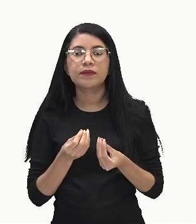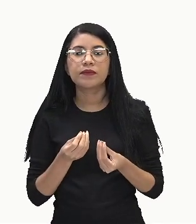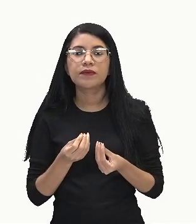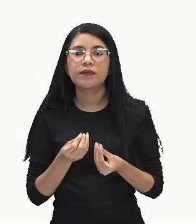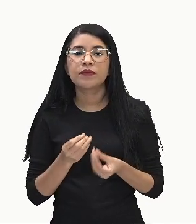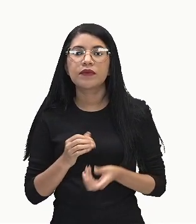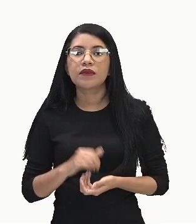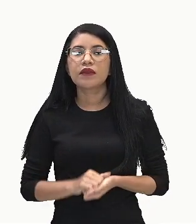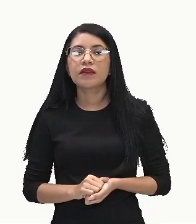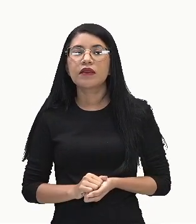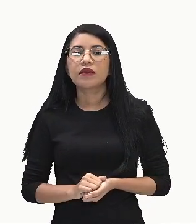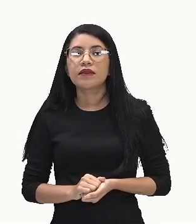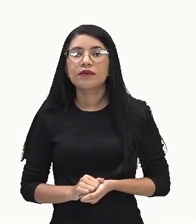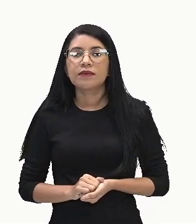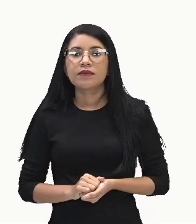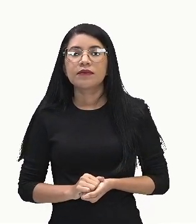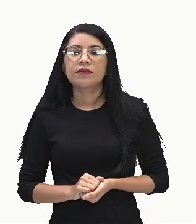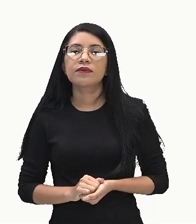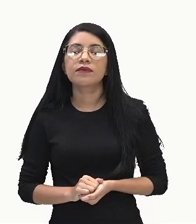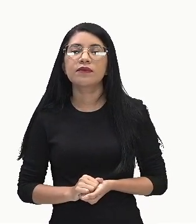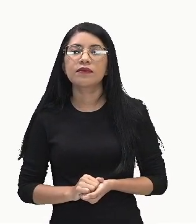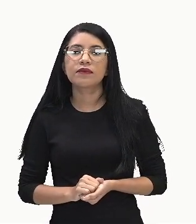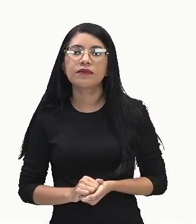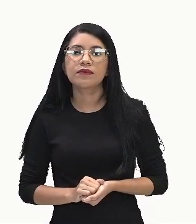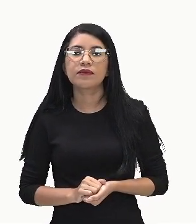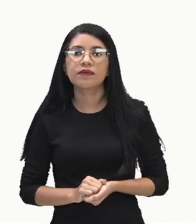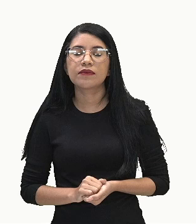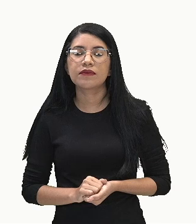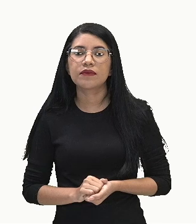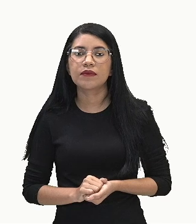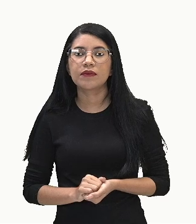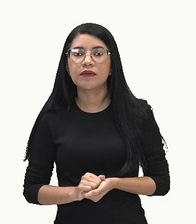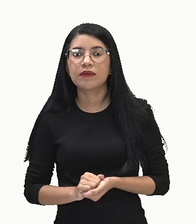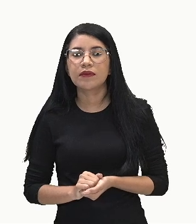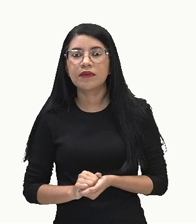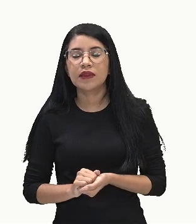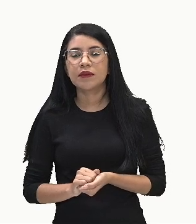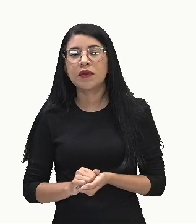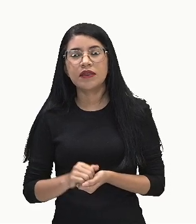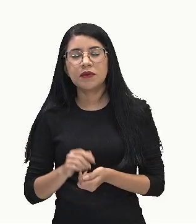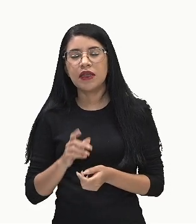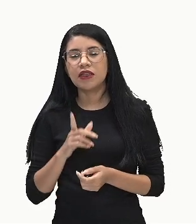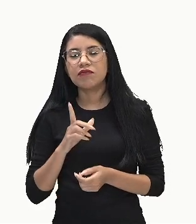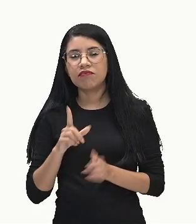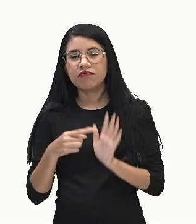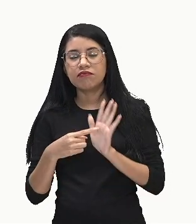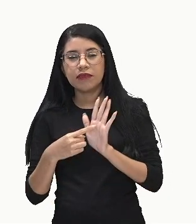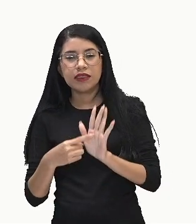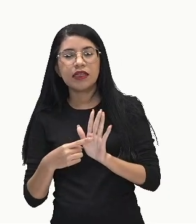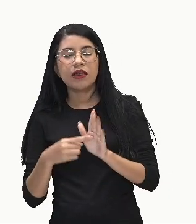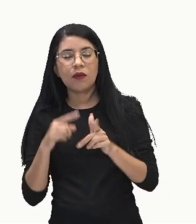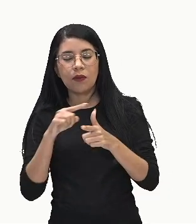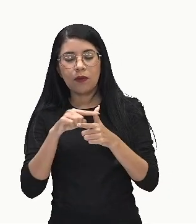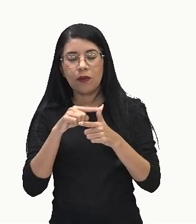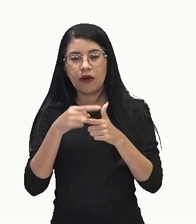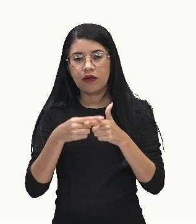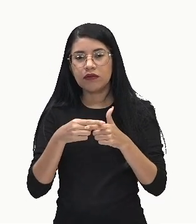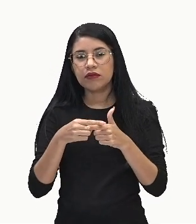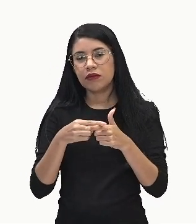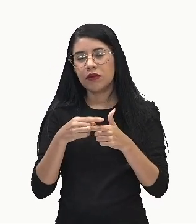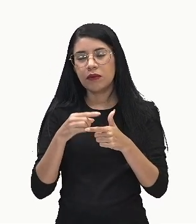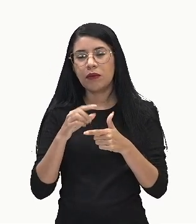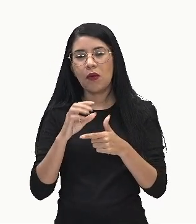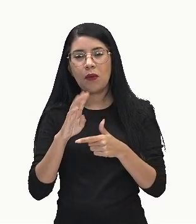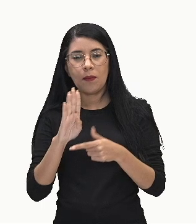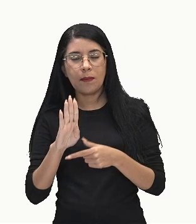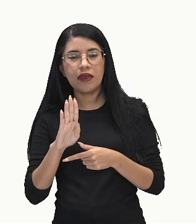ele nos deu o valor do ângulo B aqui, por exemplo. Ele disse que o ângulo B vale 65